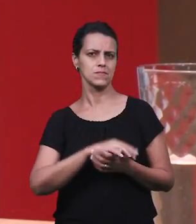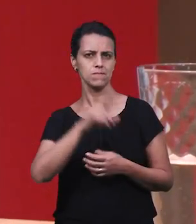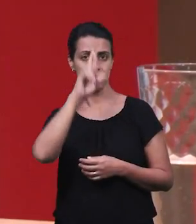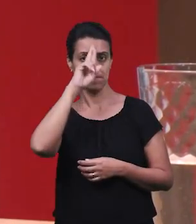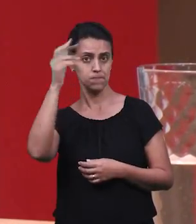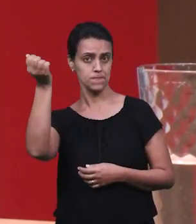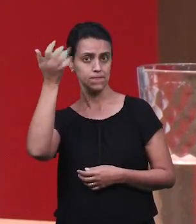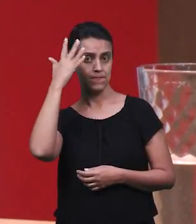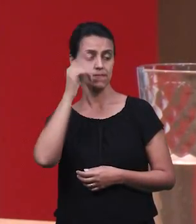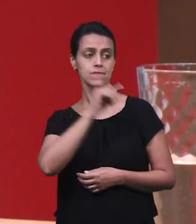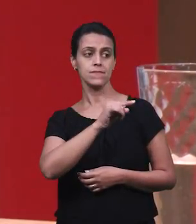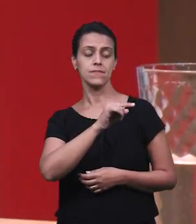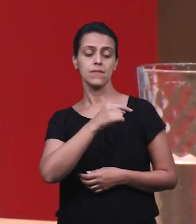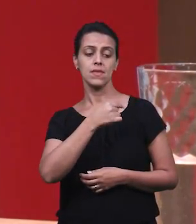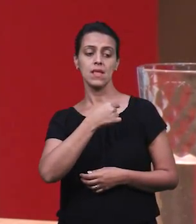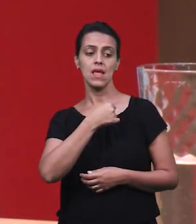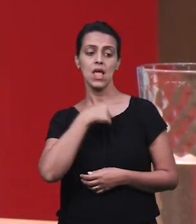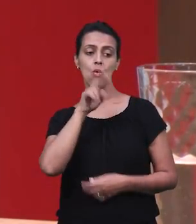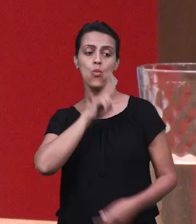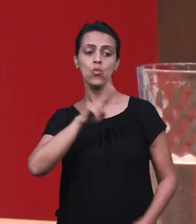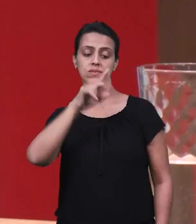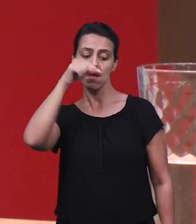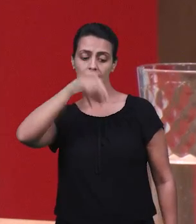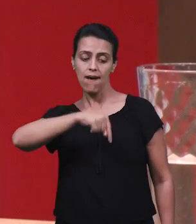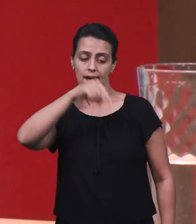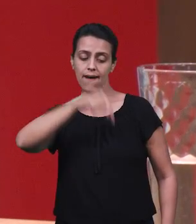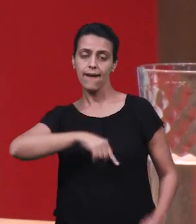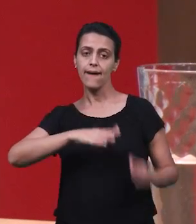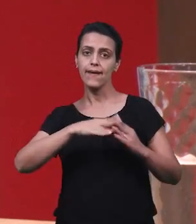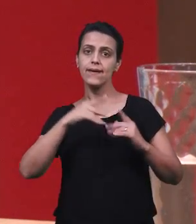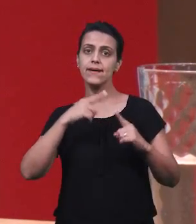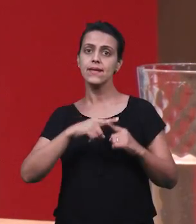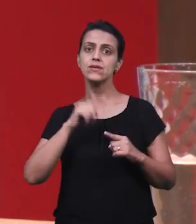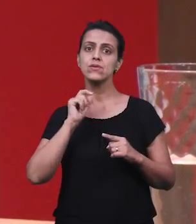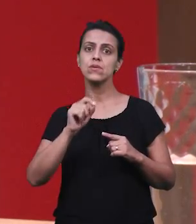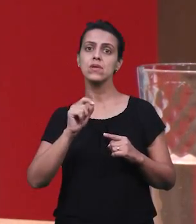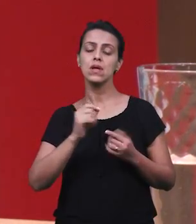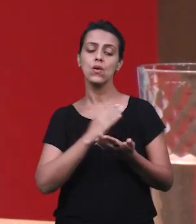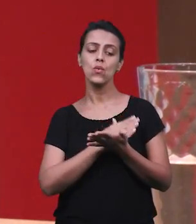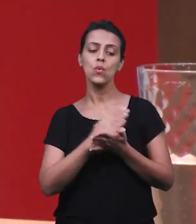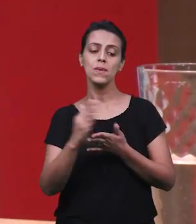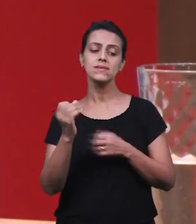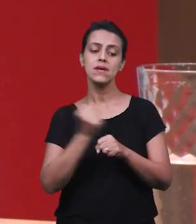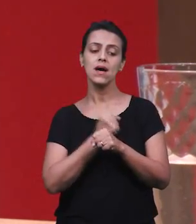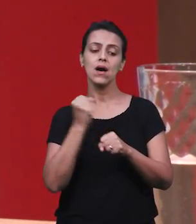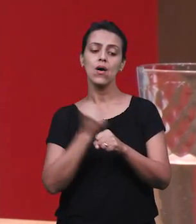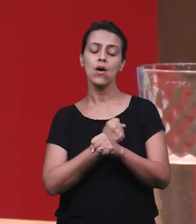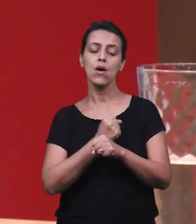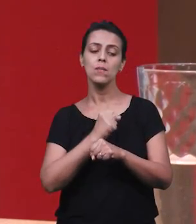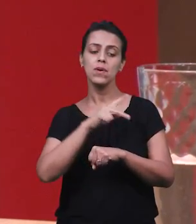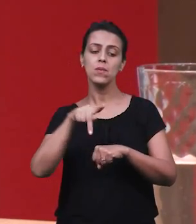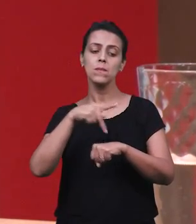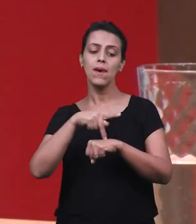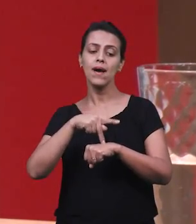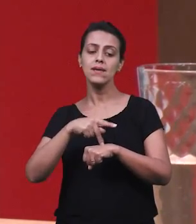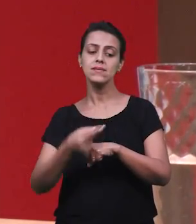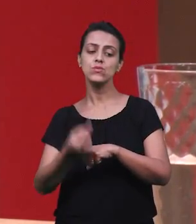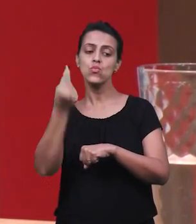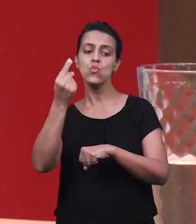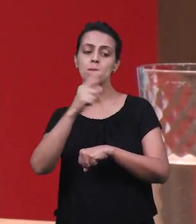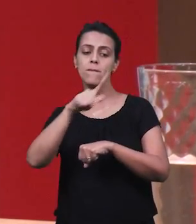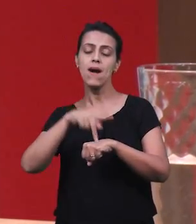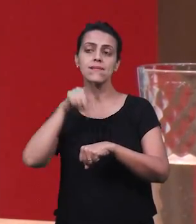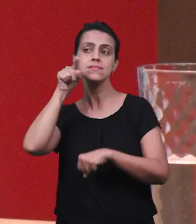teve a revelação dizendo o seguinte: vou usar essa igreja para o início da obra num país da Europa.